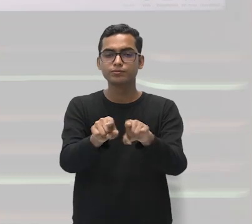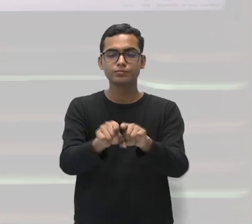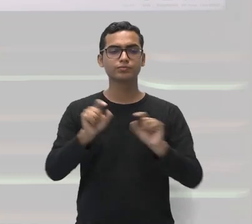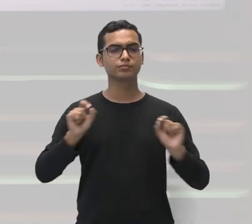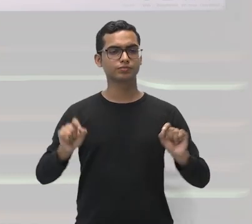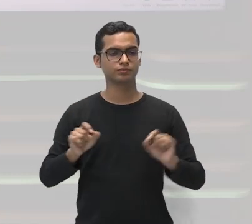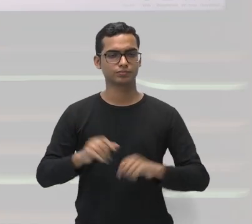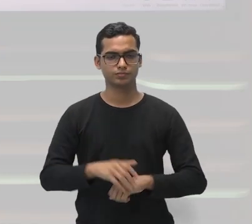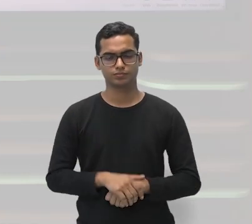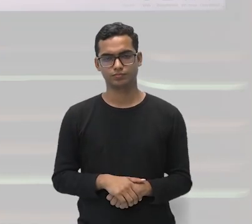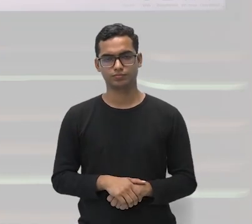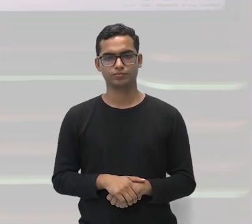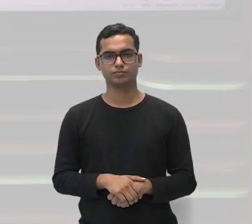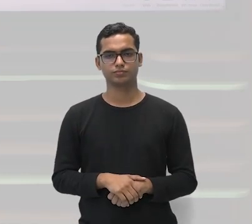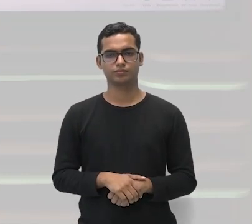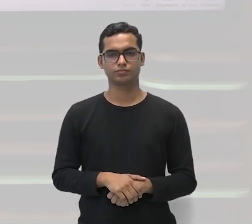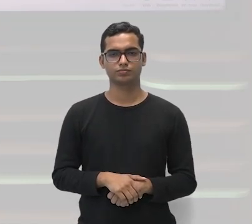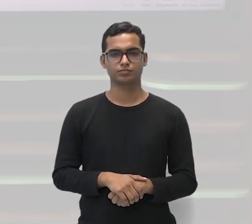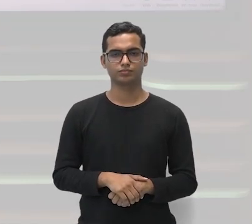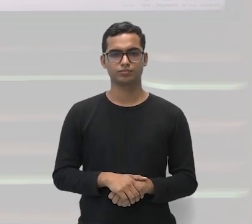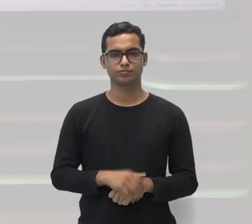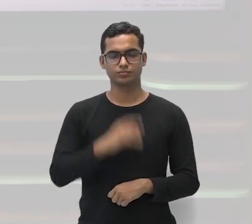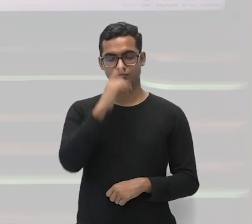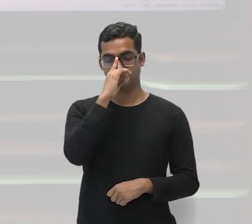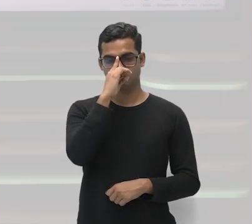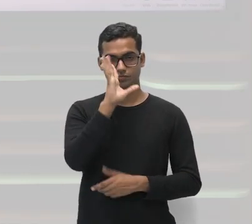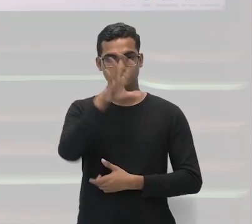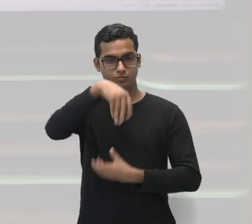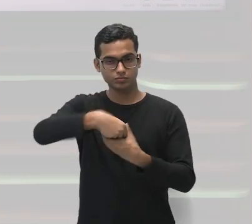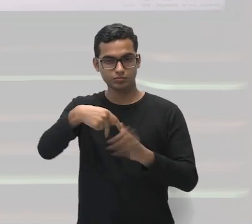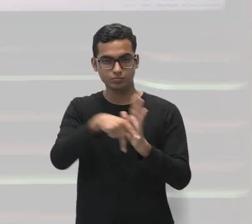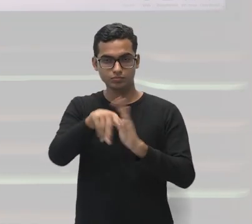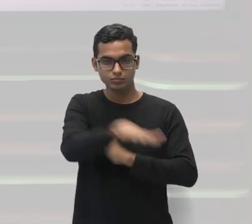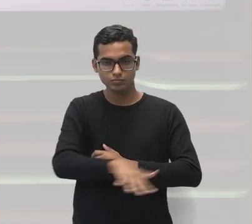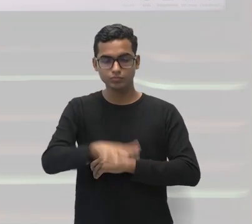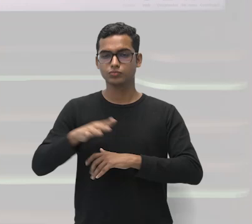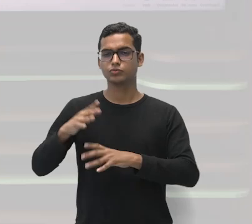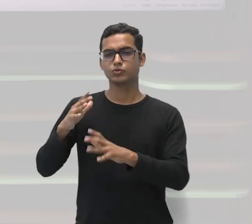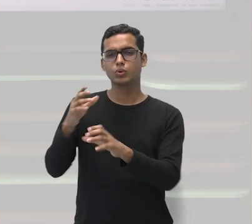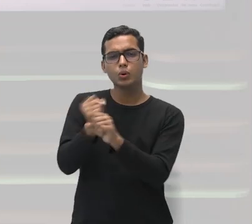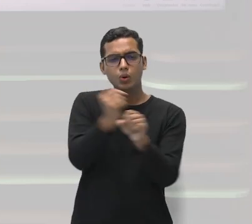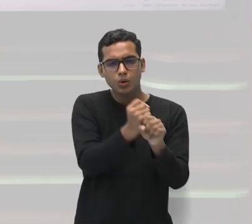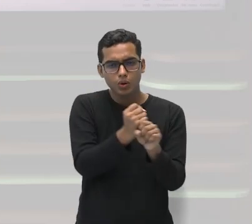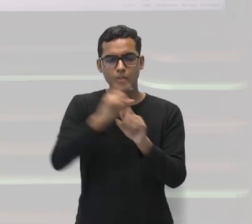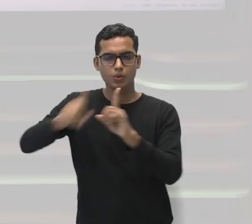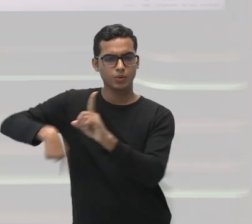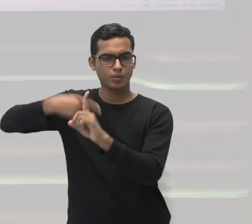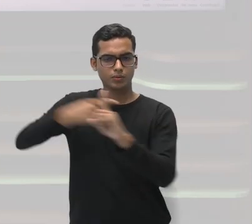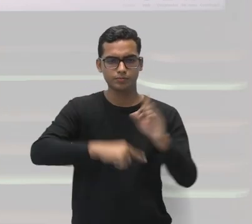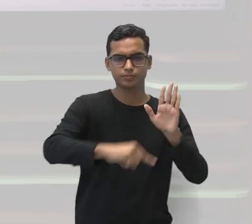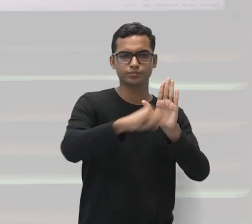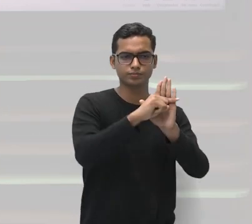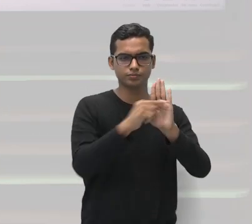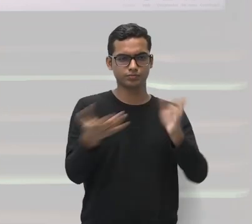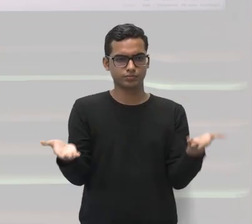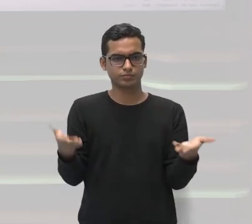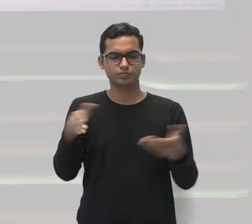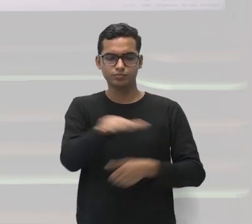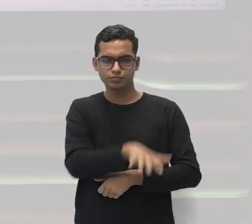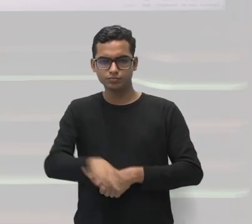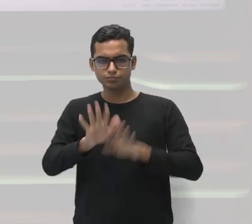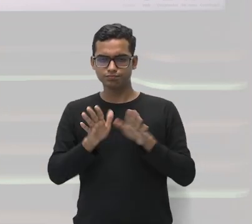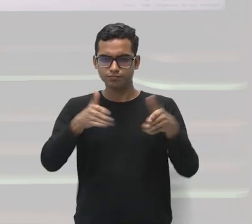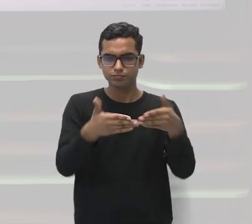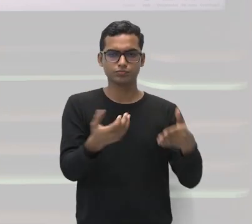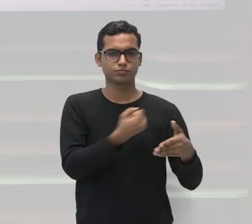aqui, fazer uma viagem mais dentro do universo das operações de adição e subtração